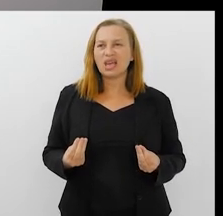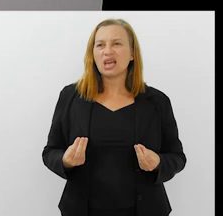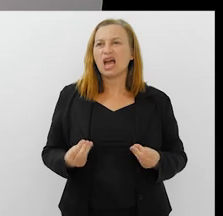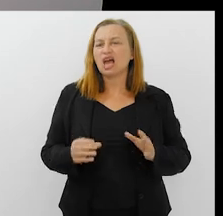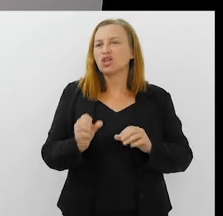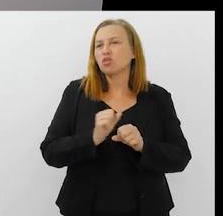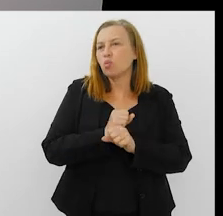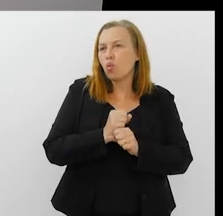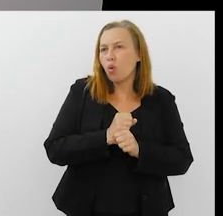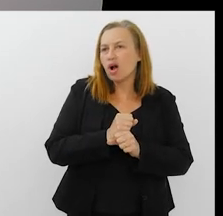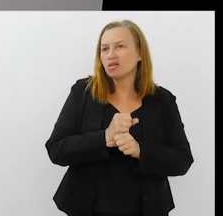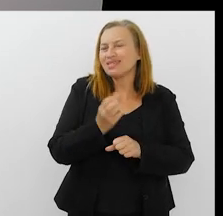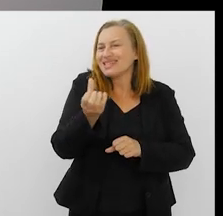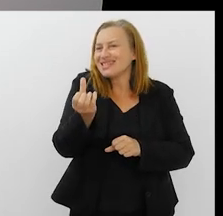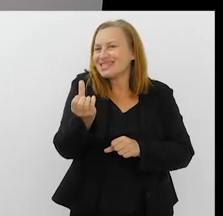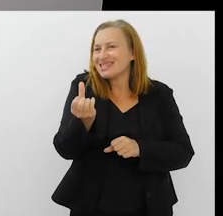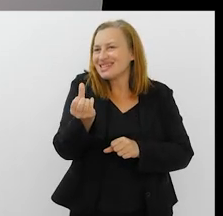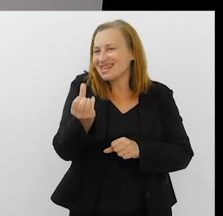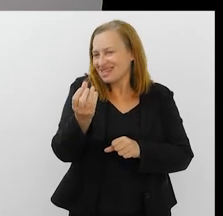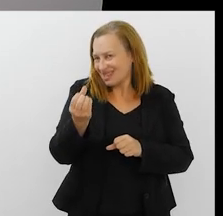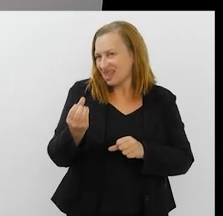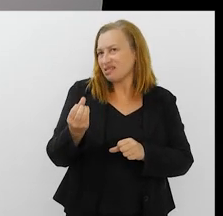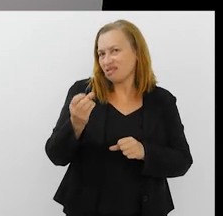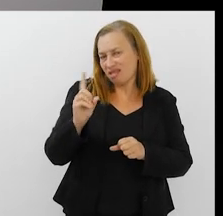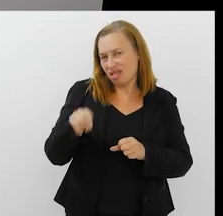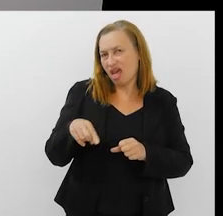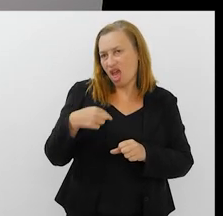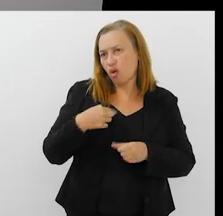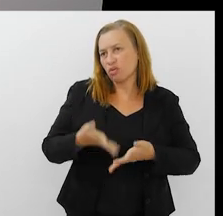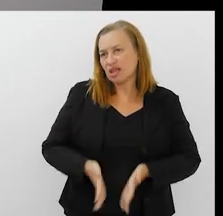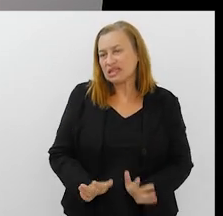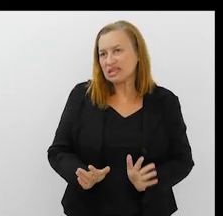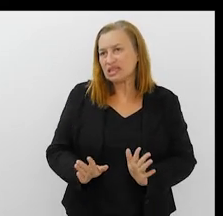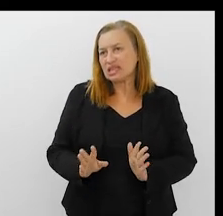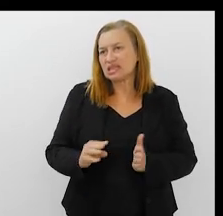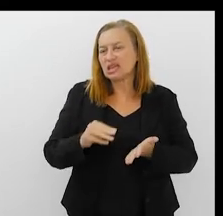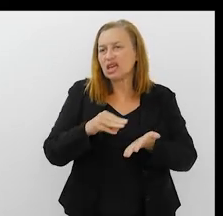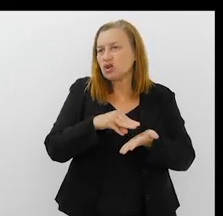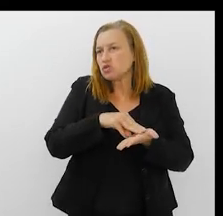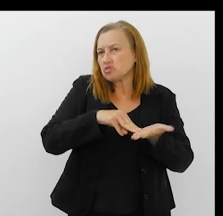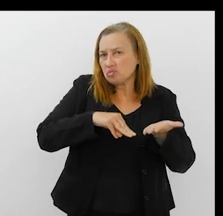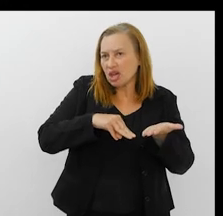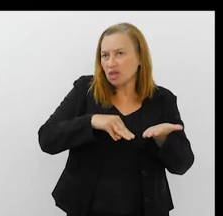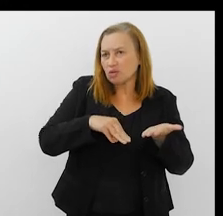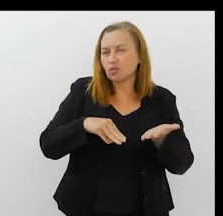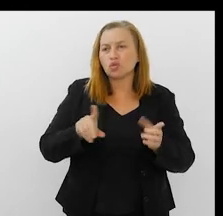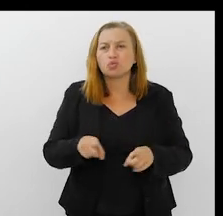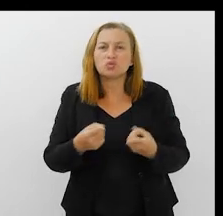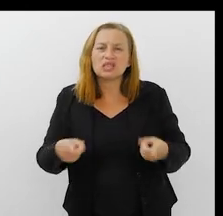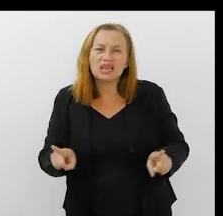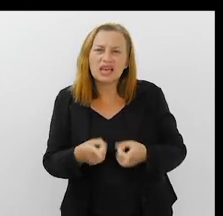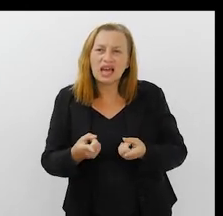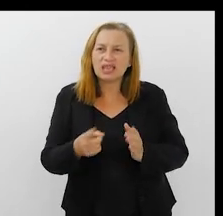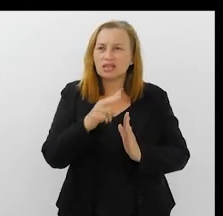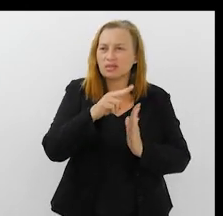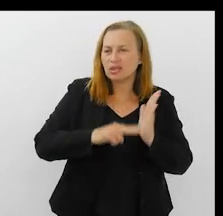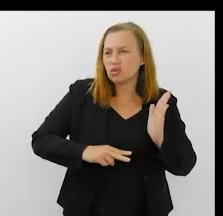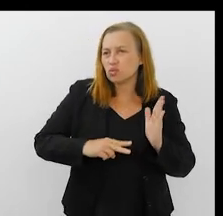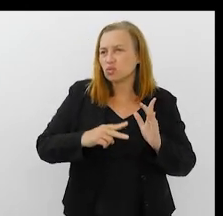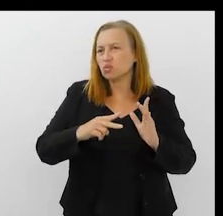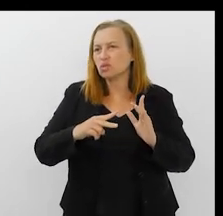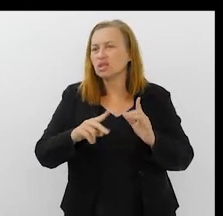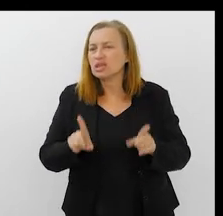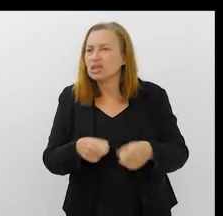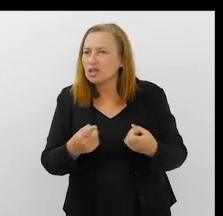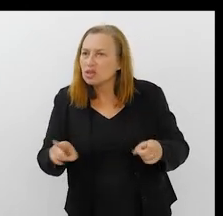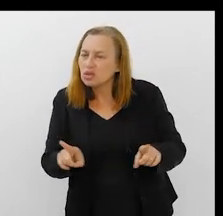sou da década de 60, né? Eu nasci em 60. E os métodos musicais, principalmente as partituras, piano